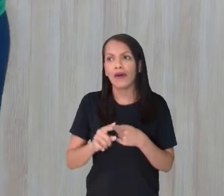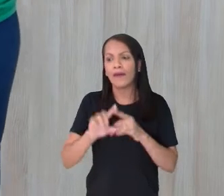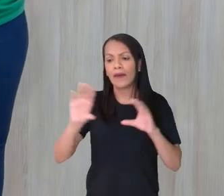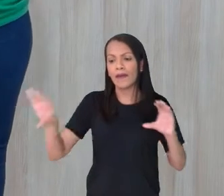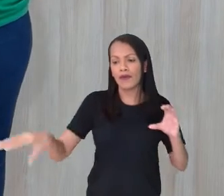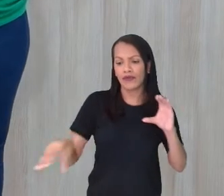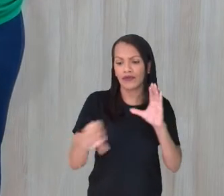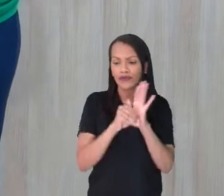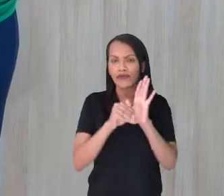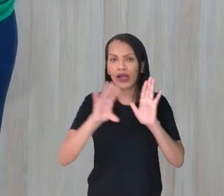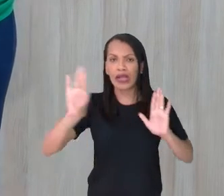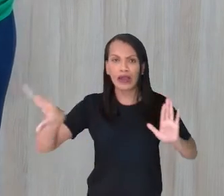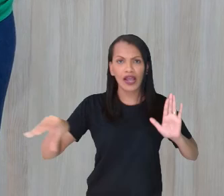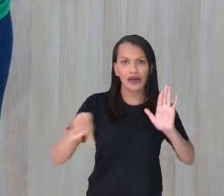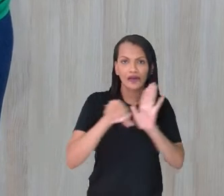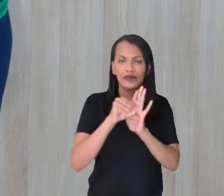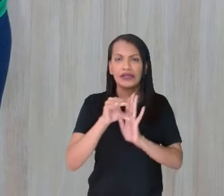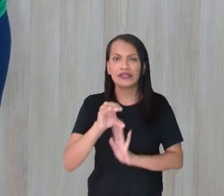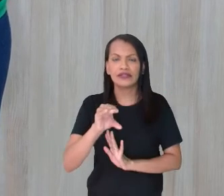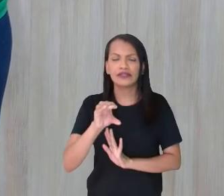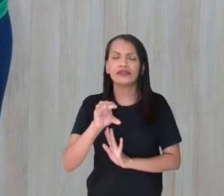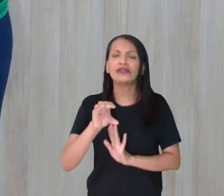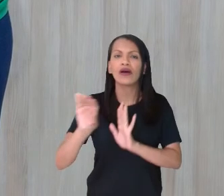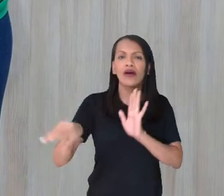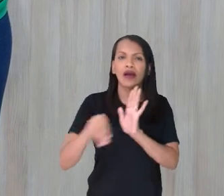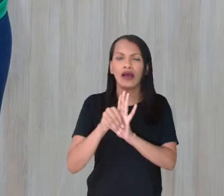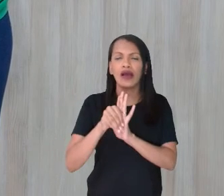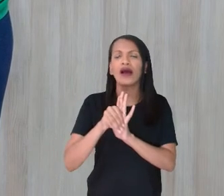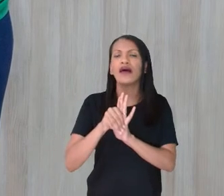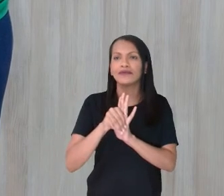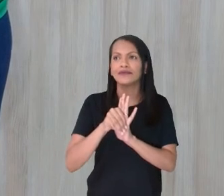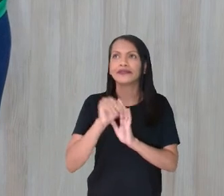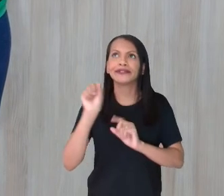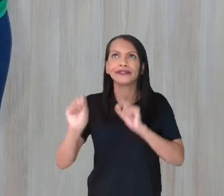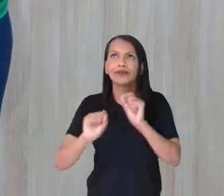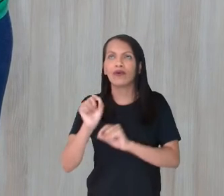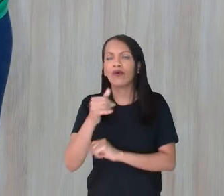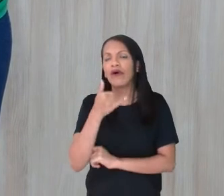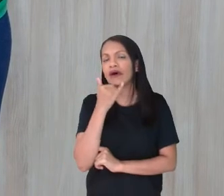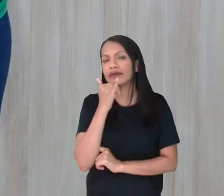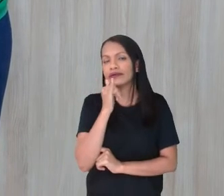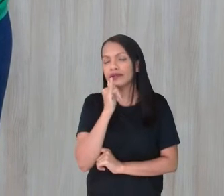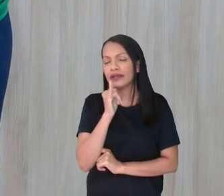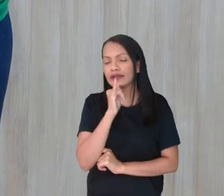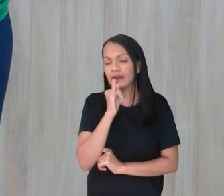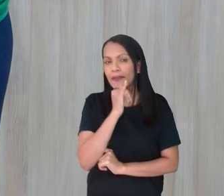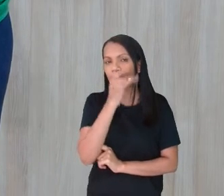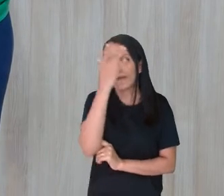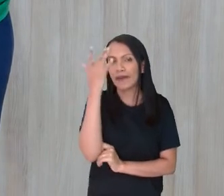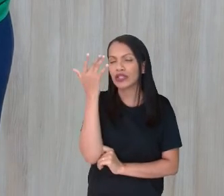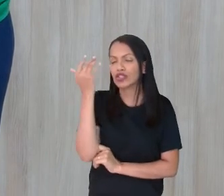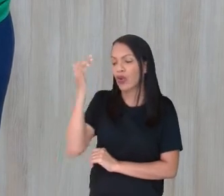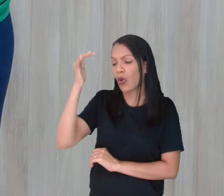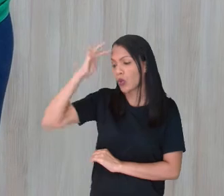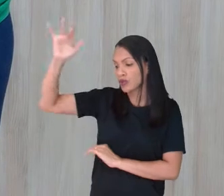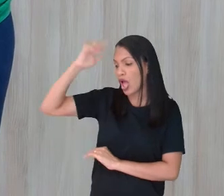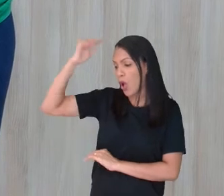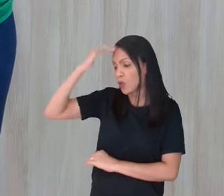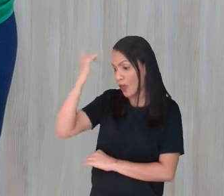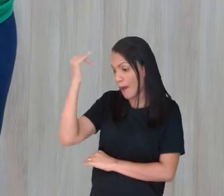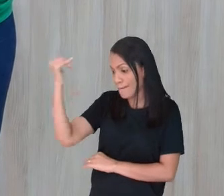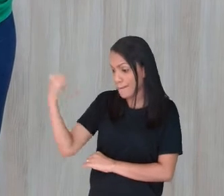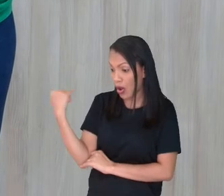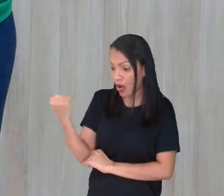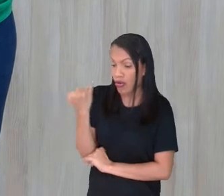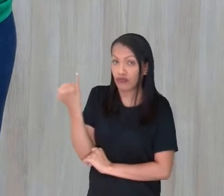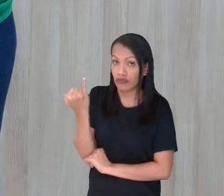nosso texto, quando a gente pega aí uma fala de um teórico importante para aquele